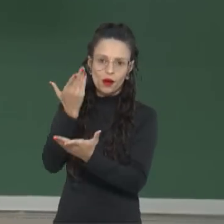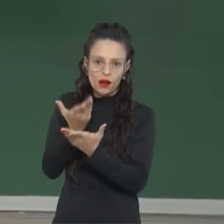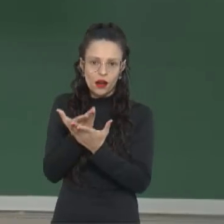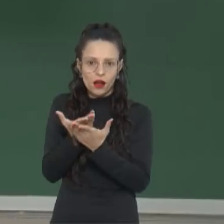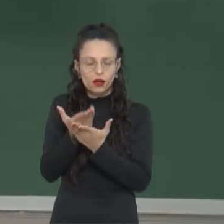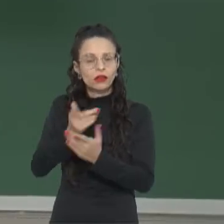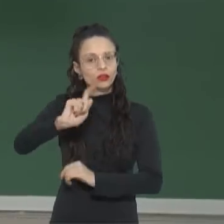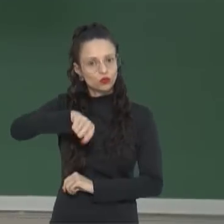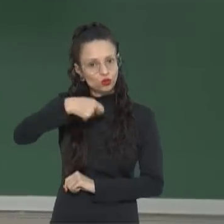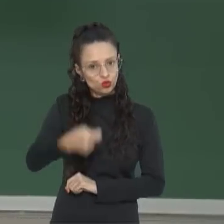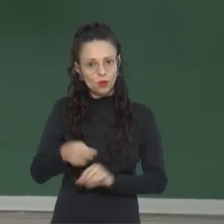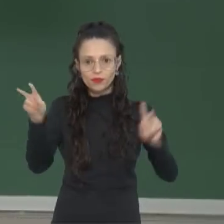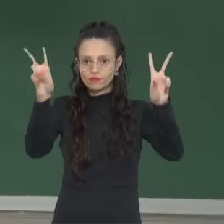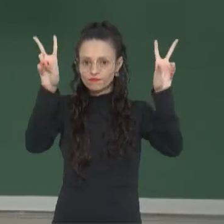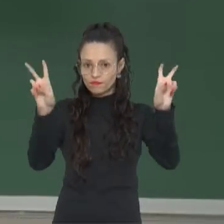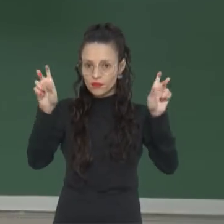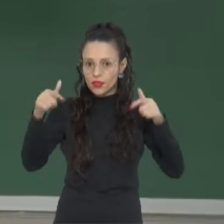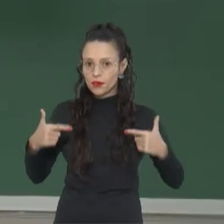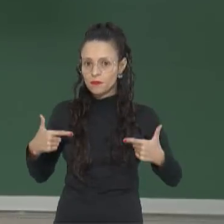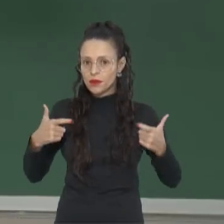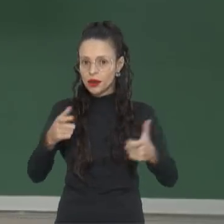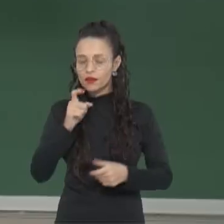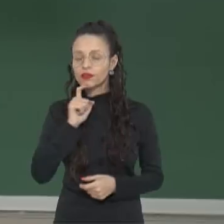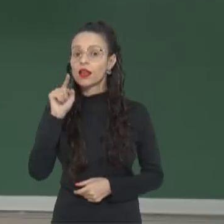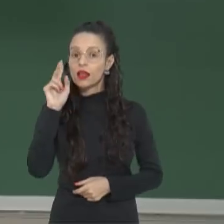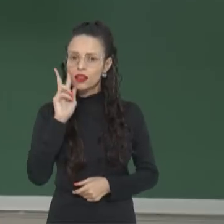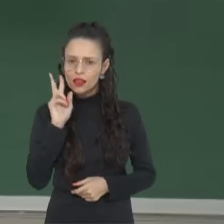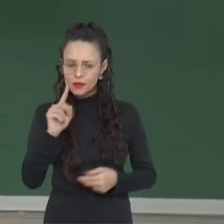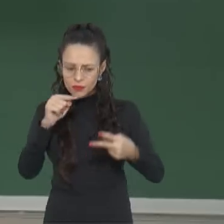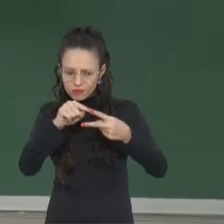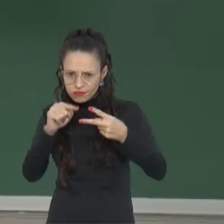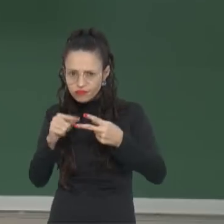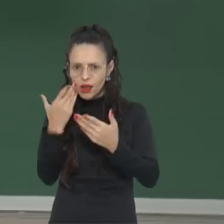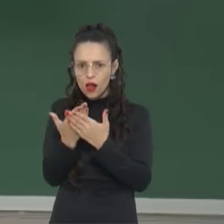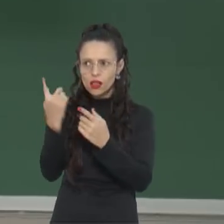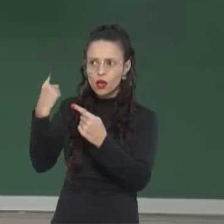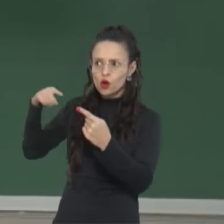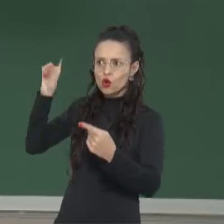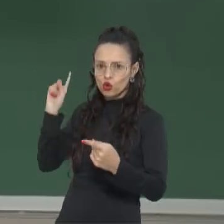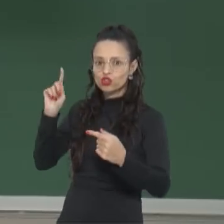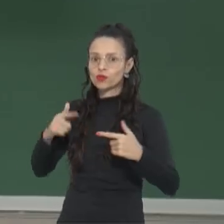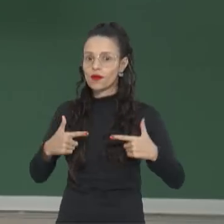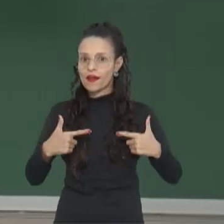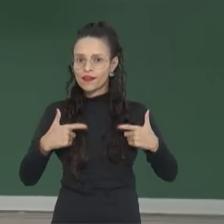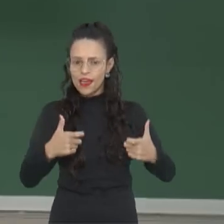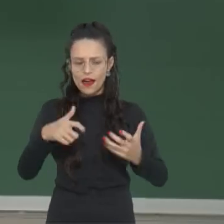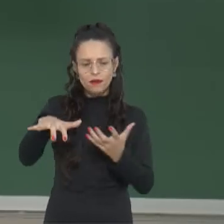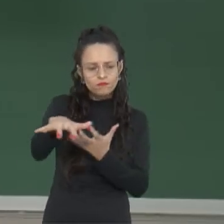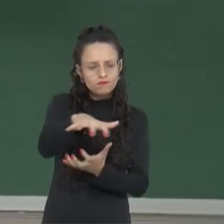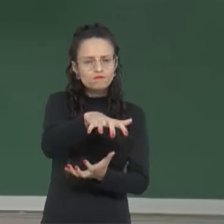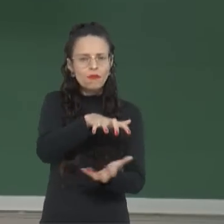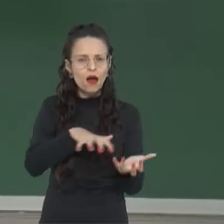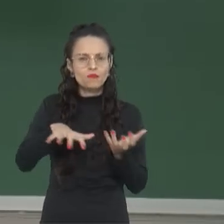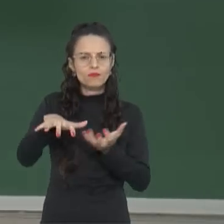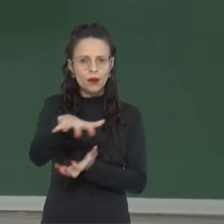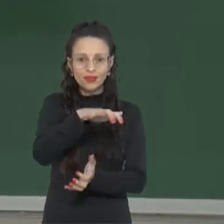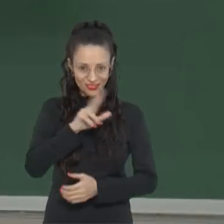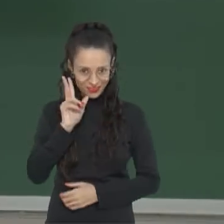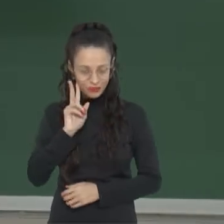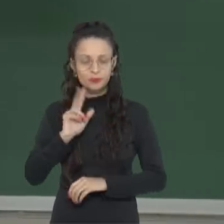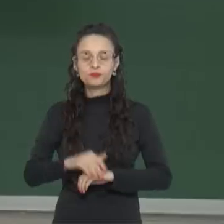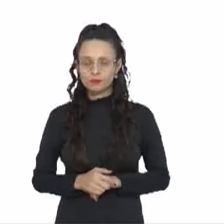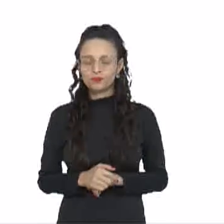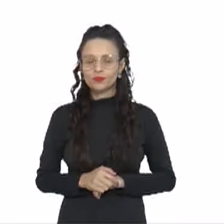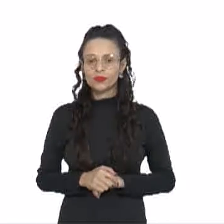anteriores sobre Guerra Fria. Lembra das nossas duas últimas aulas? Guerras, revoluções, isso.